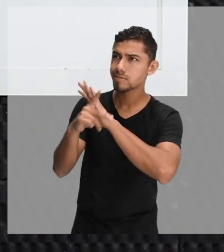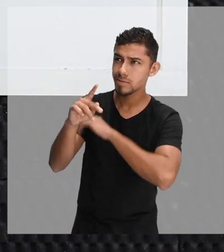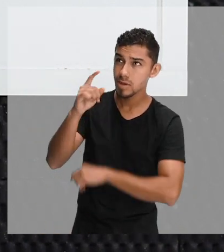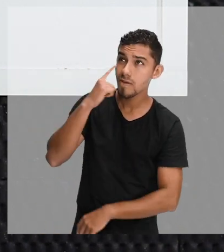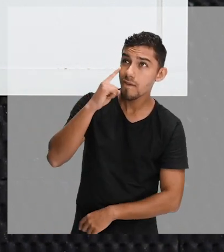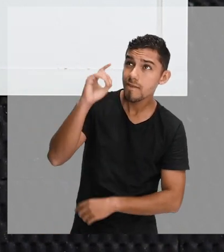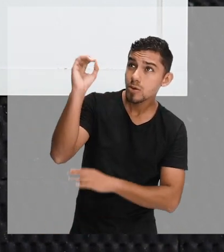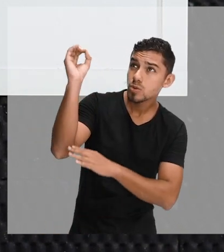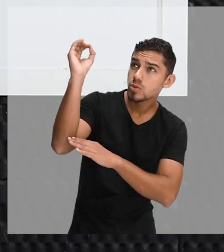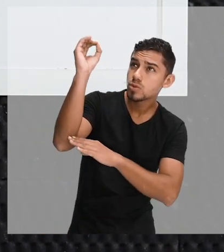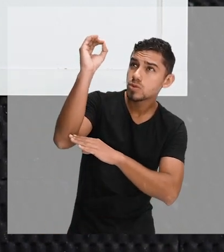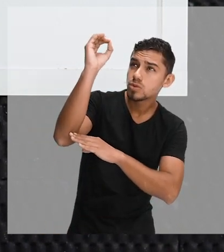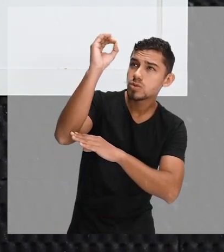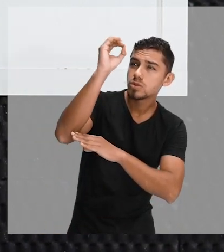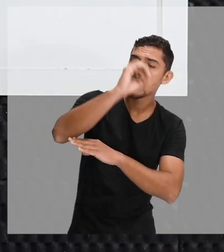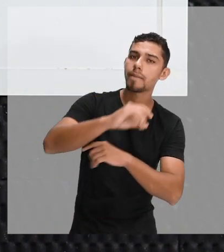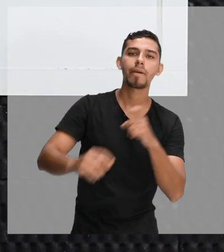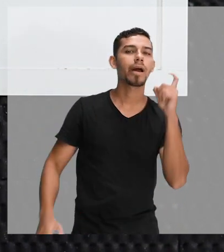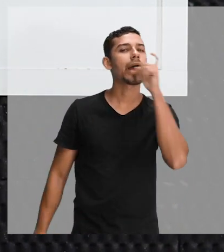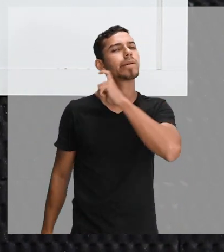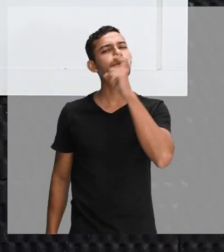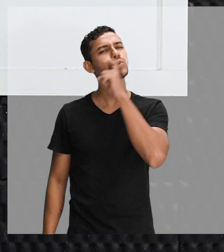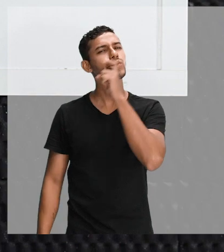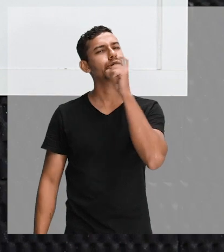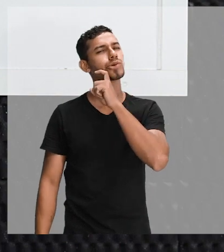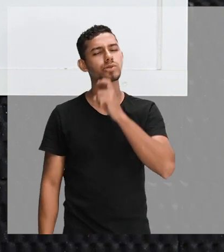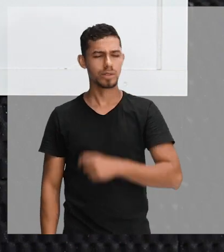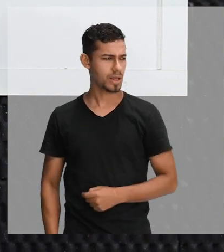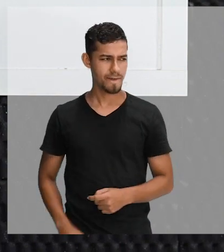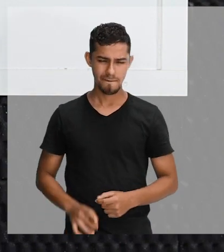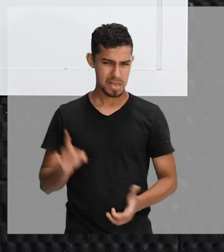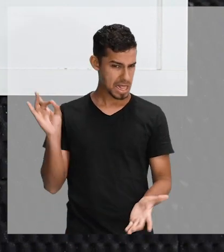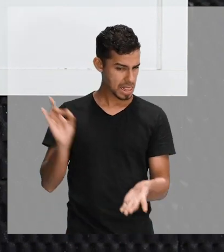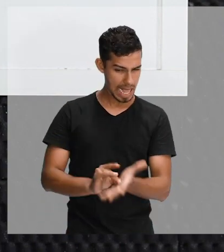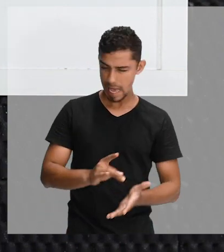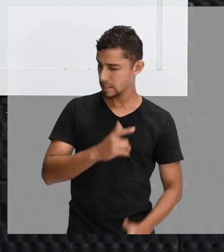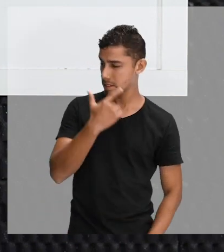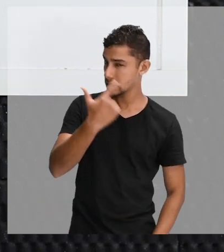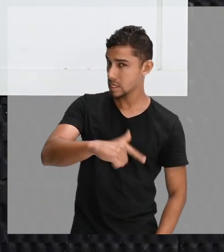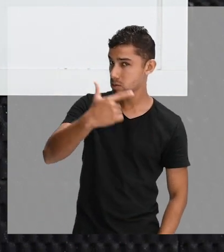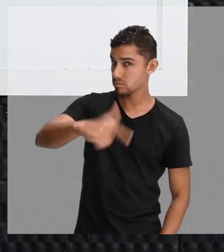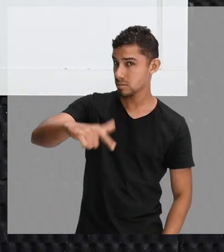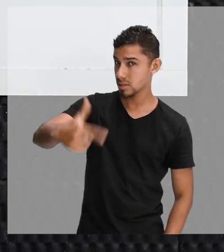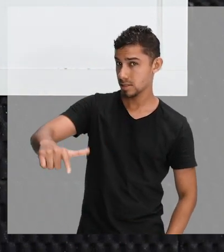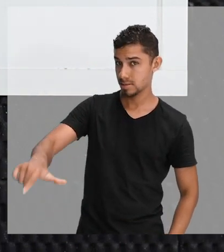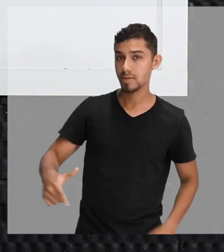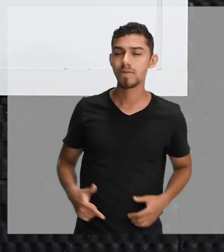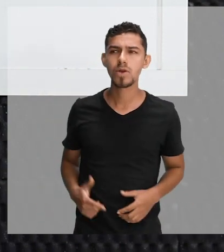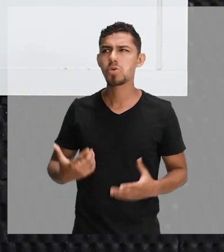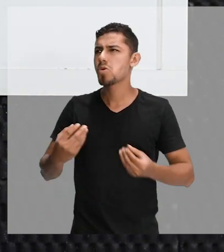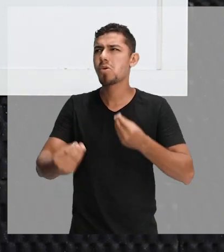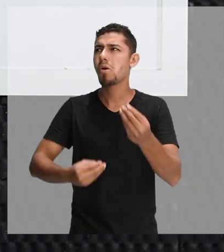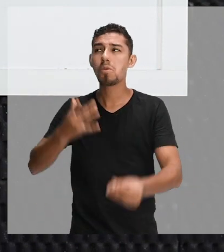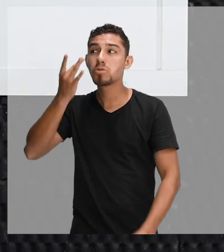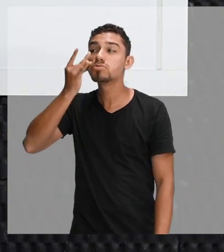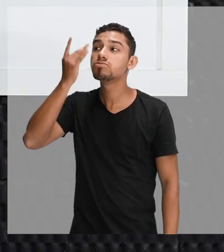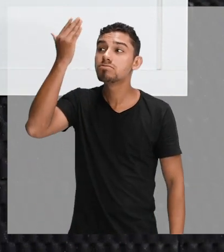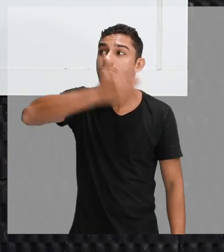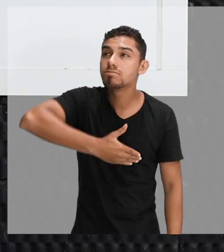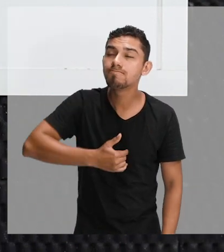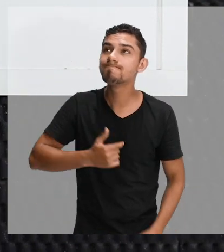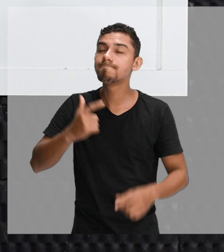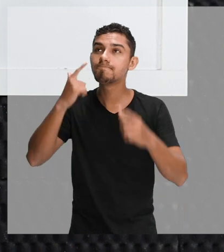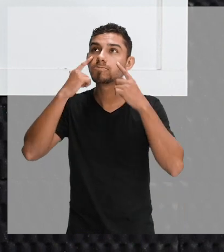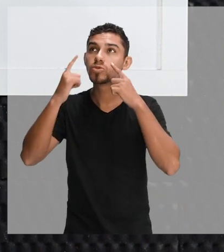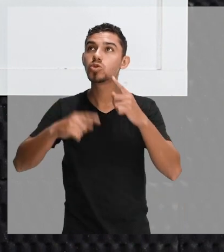sol, mas é mentiroso, não é verdadeiro. Como é que ele conseguiu provar que ele estava certo e os olhos,